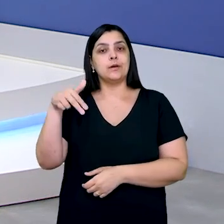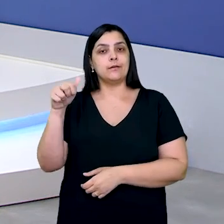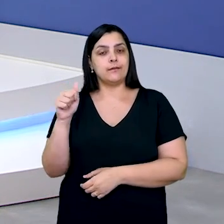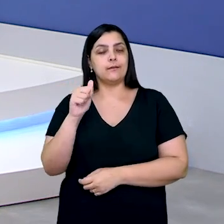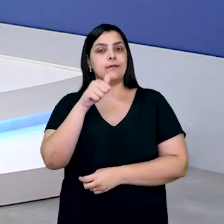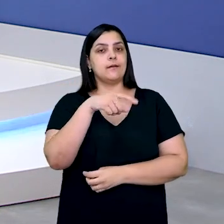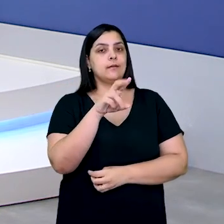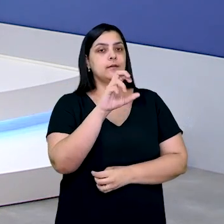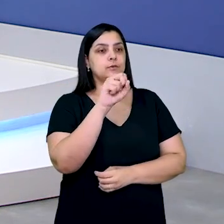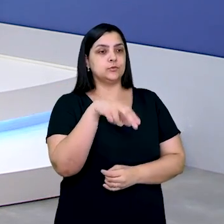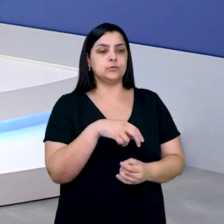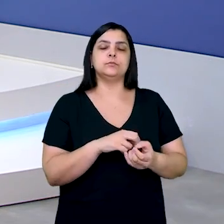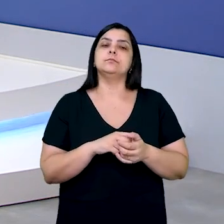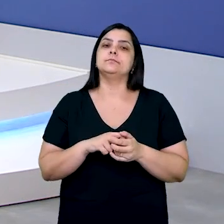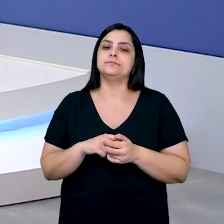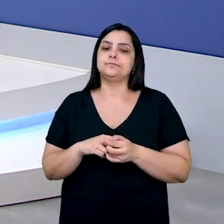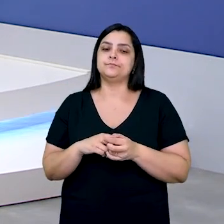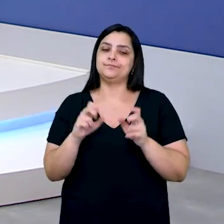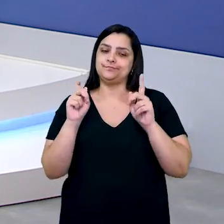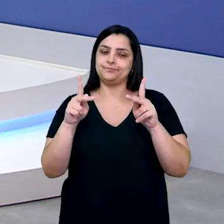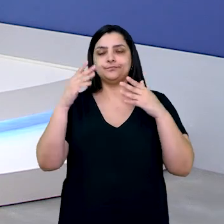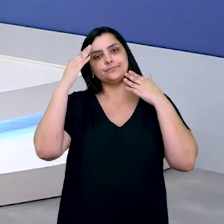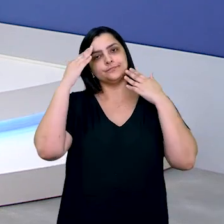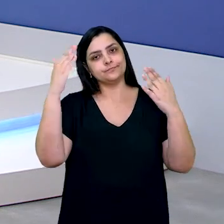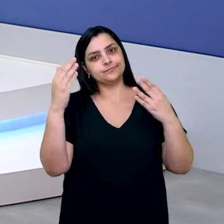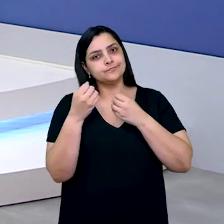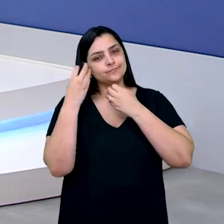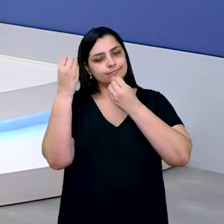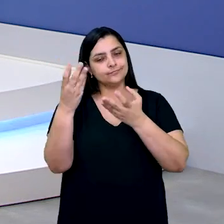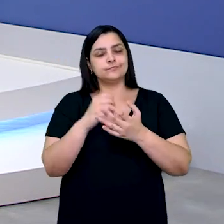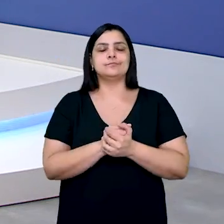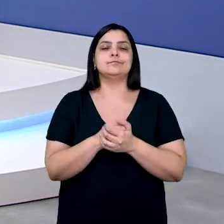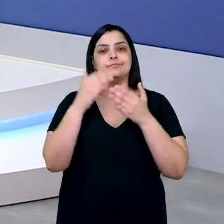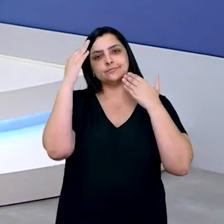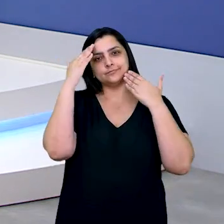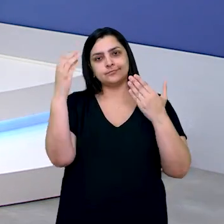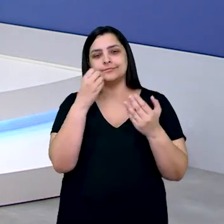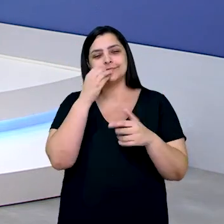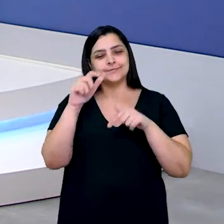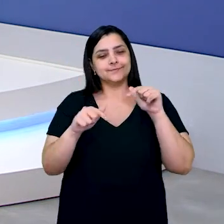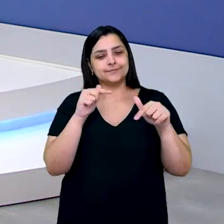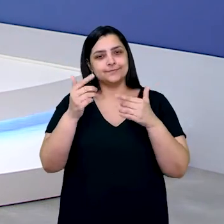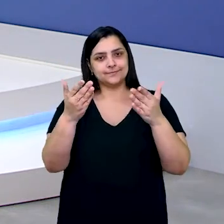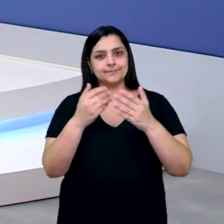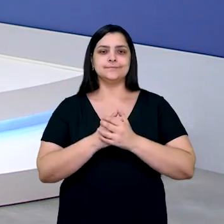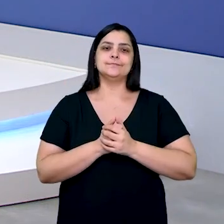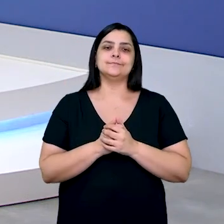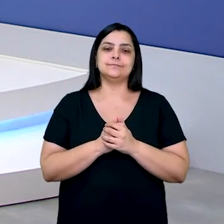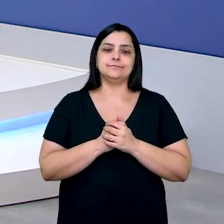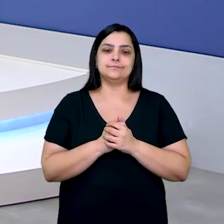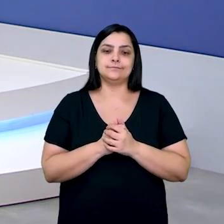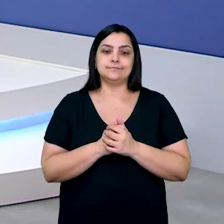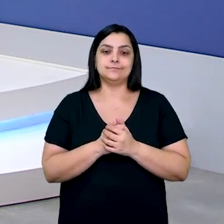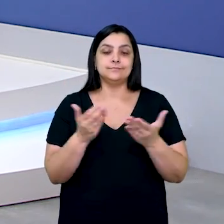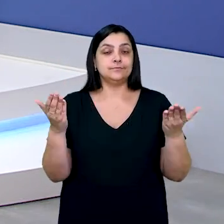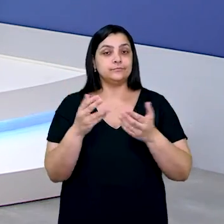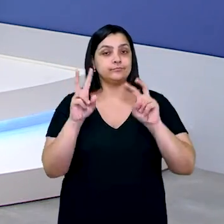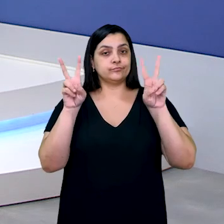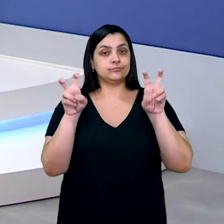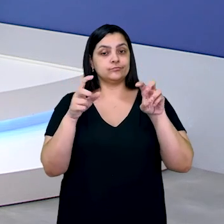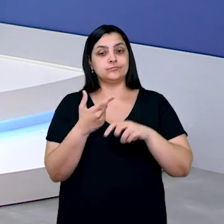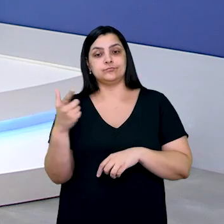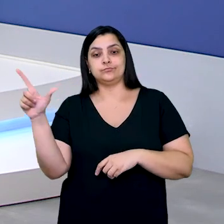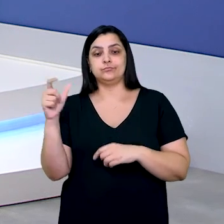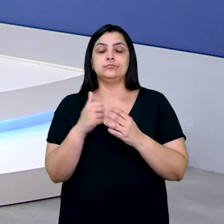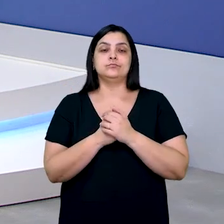Luana, Anderson. Tá certo, Michele. Muito obrigada pelas informações. Obrigado, Michele. Bom trabalho para você. A gente muda de assunto agora